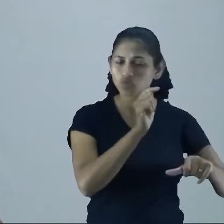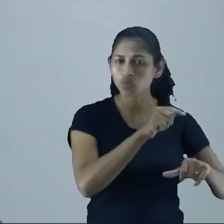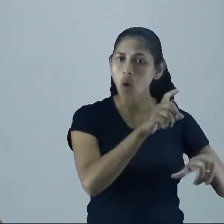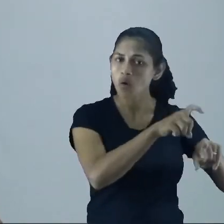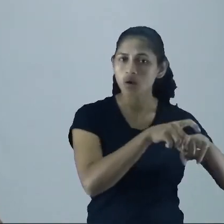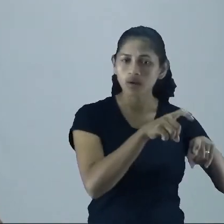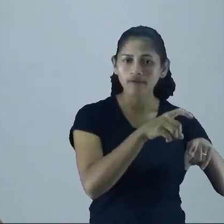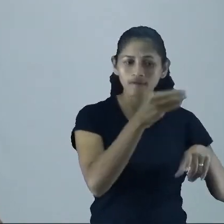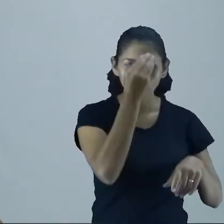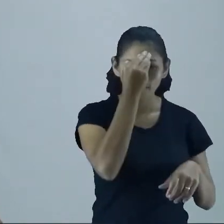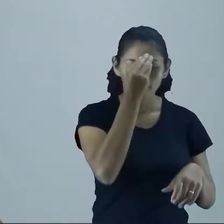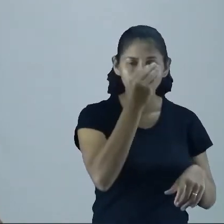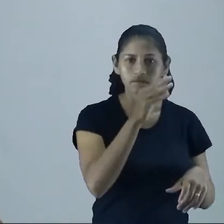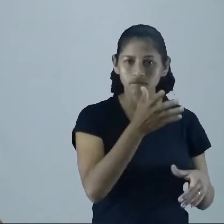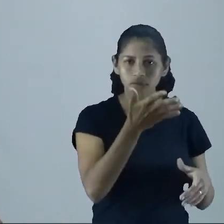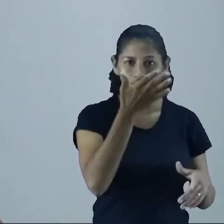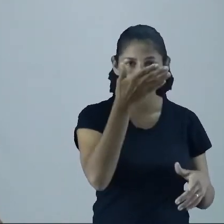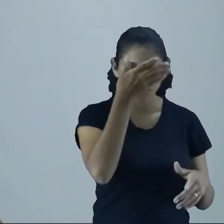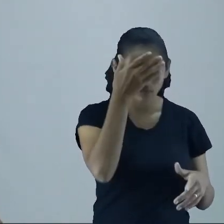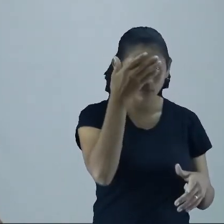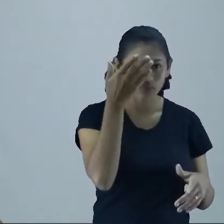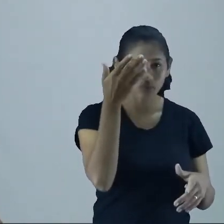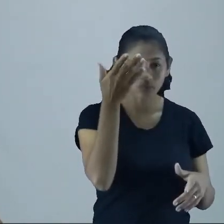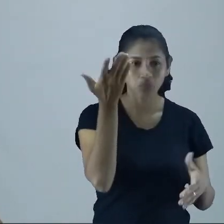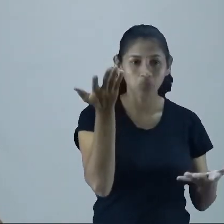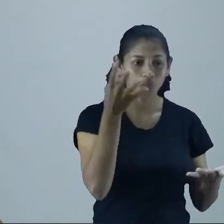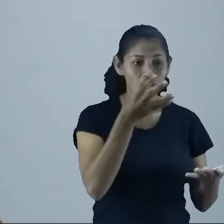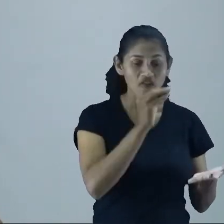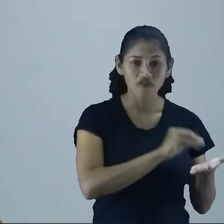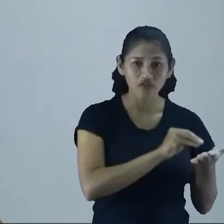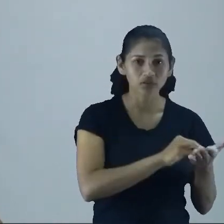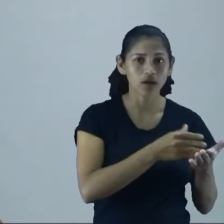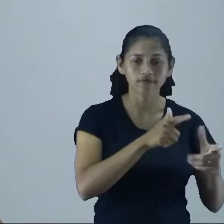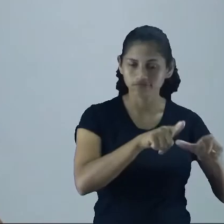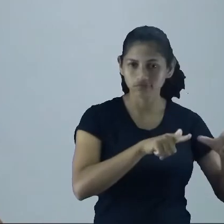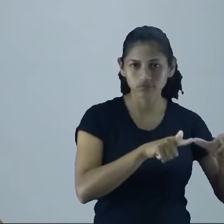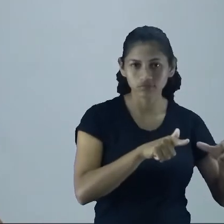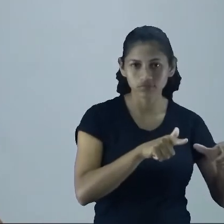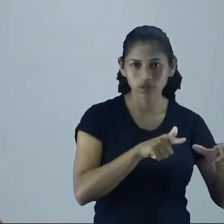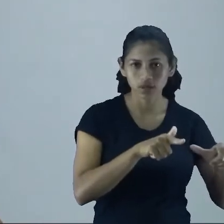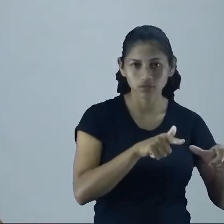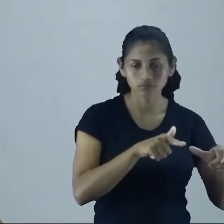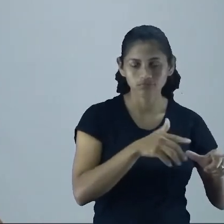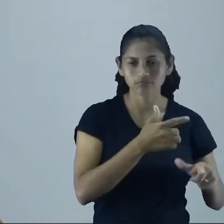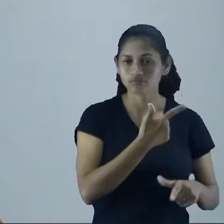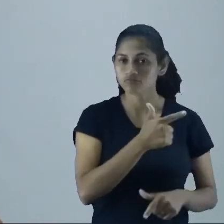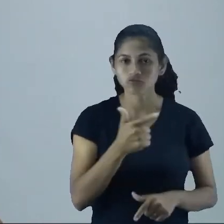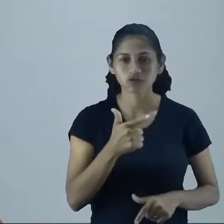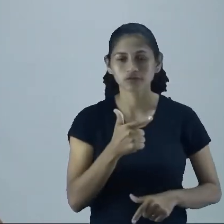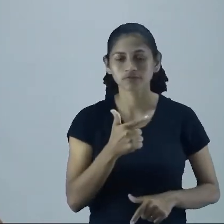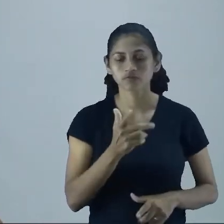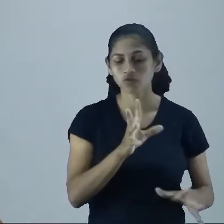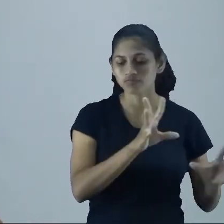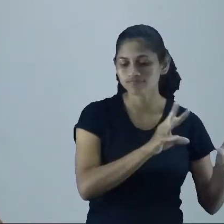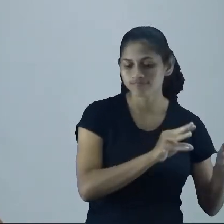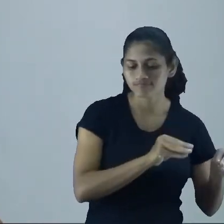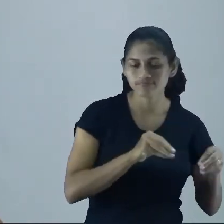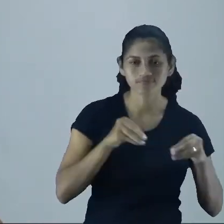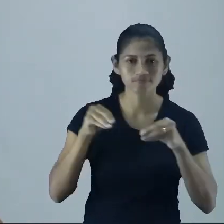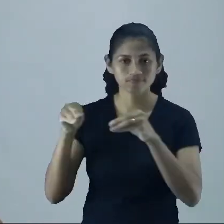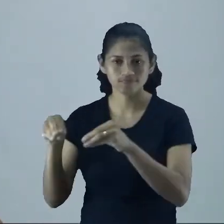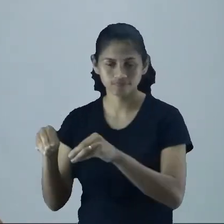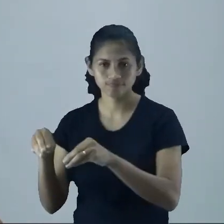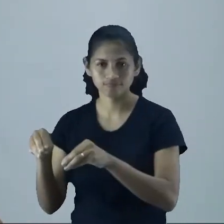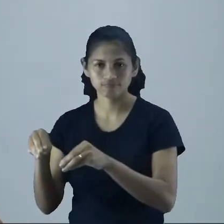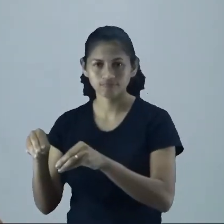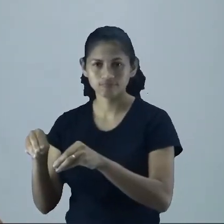para a cidade, para conseguir um emprego, para ter melhores condições de vida. E aí nem sempre elas conseguiram. As cidades não tinham a